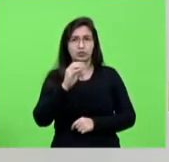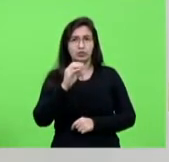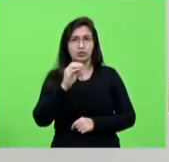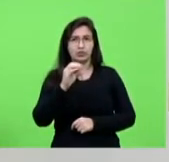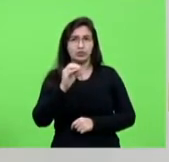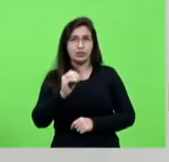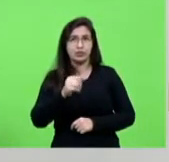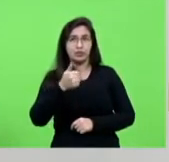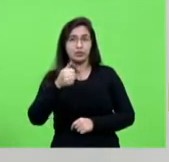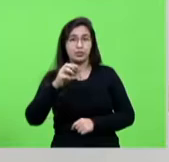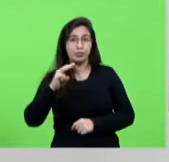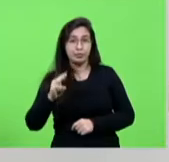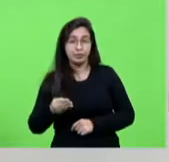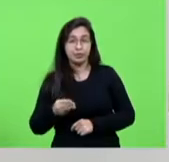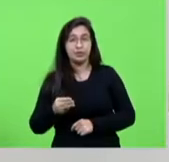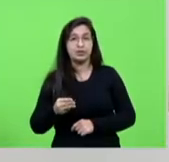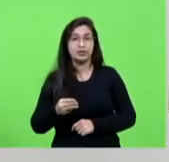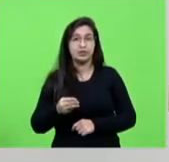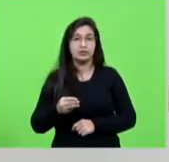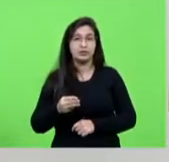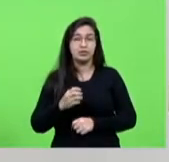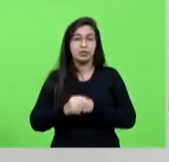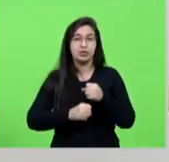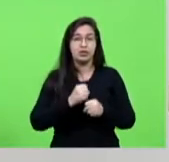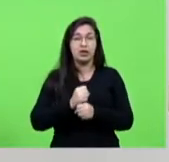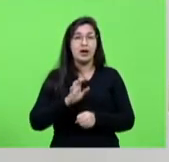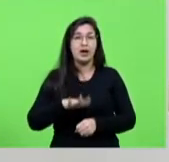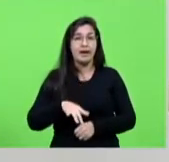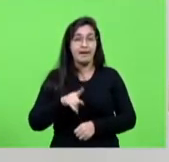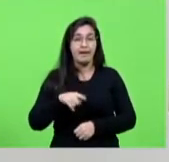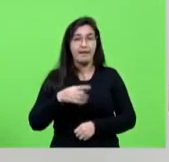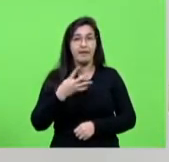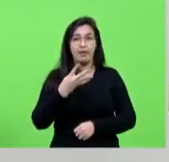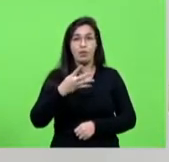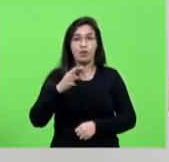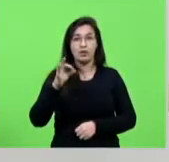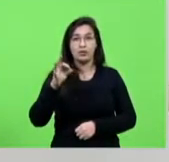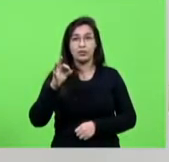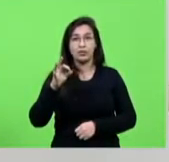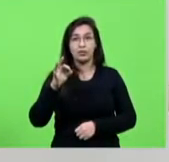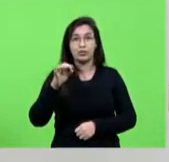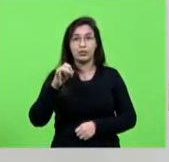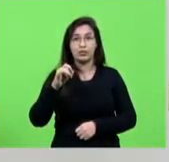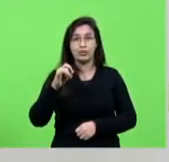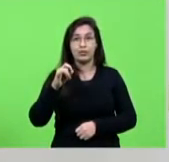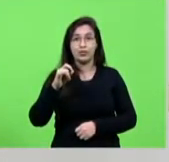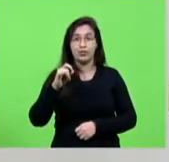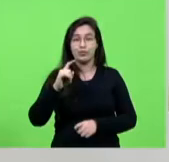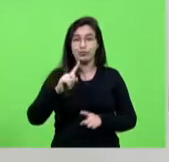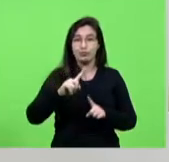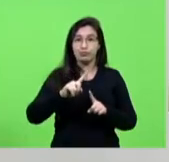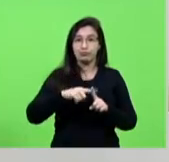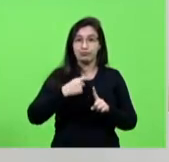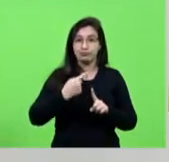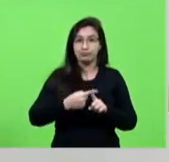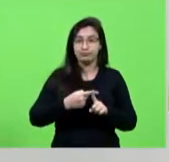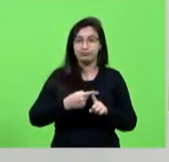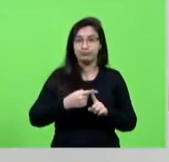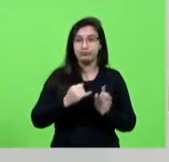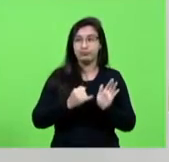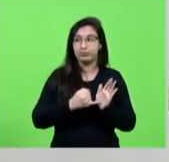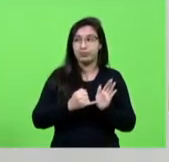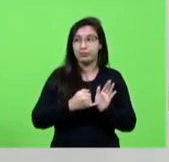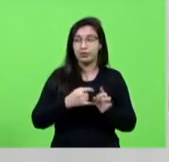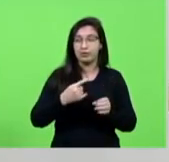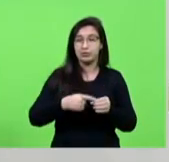ano, significa 4 vezes os impostos da cidade, dos impostos municipais arrecadados